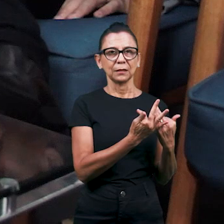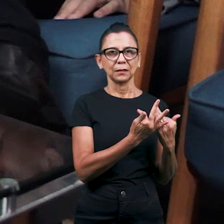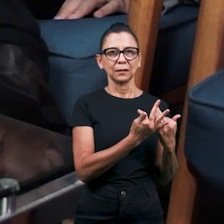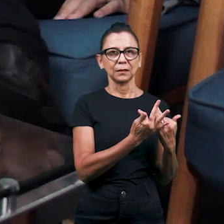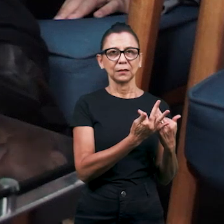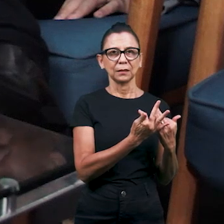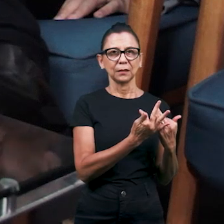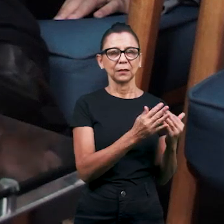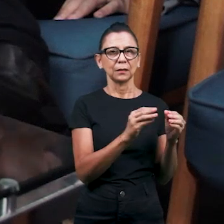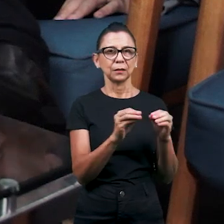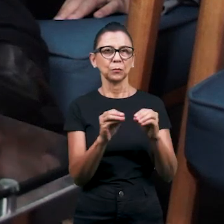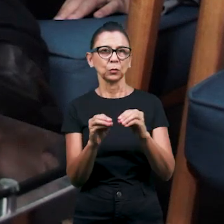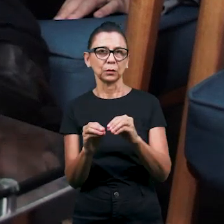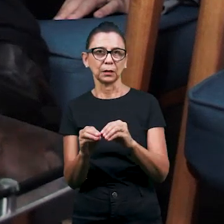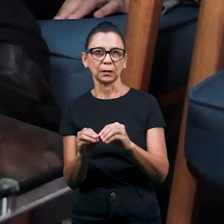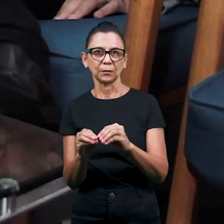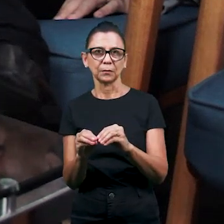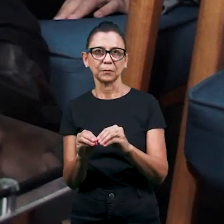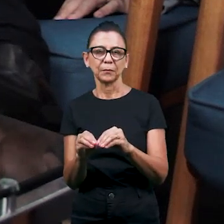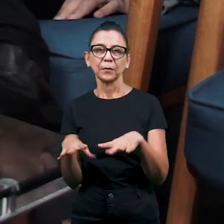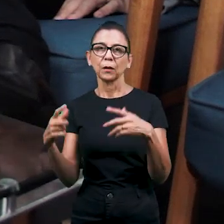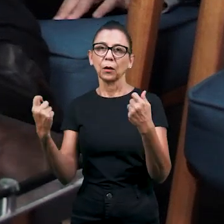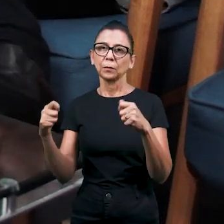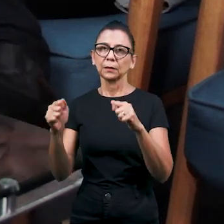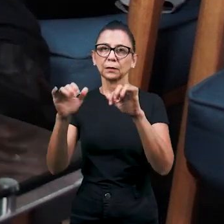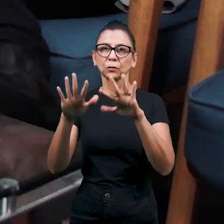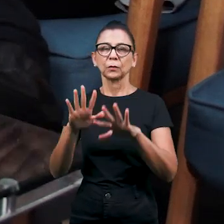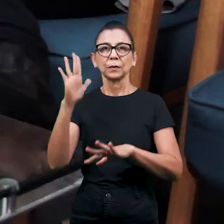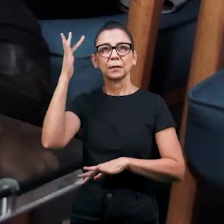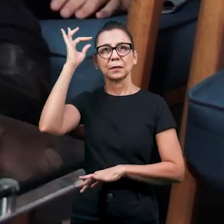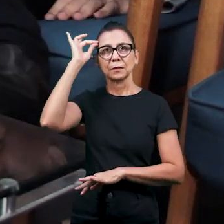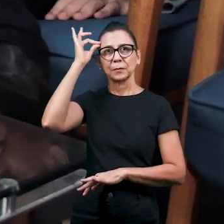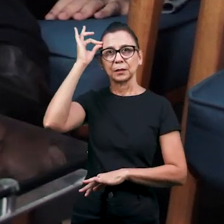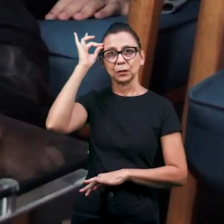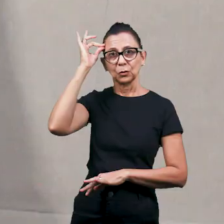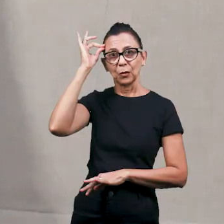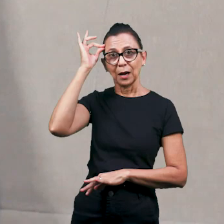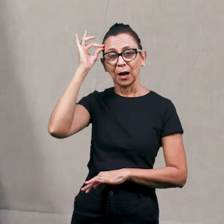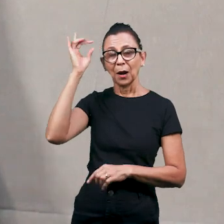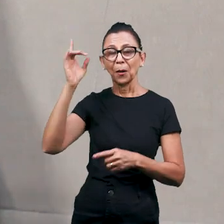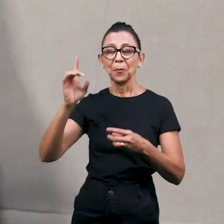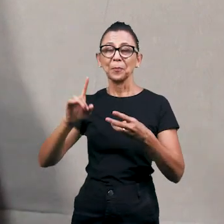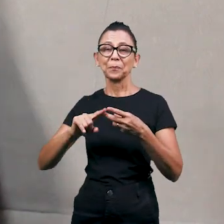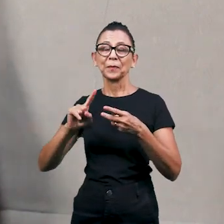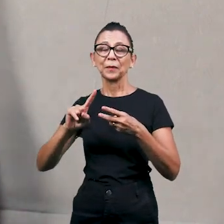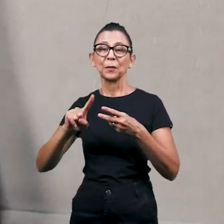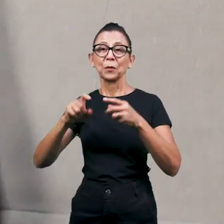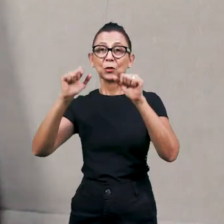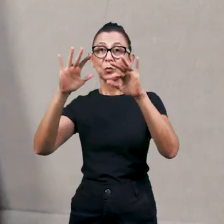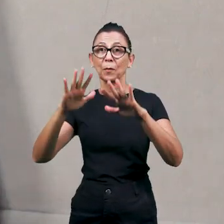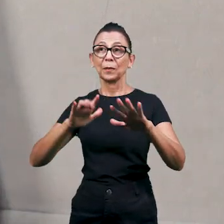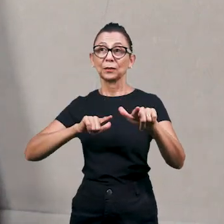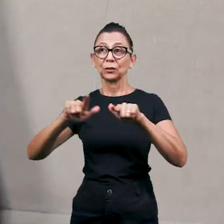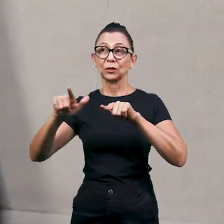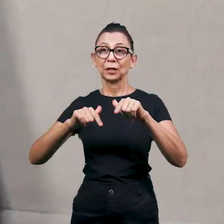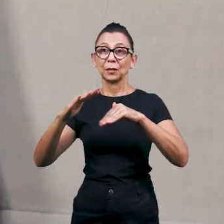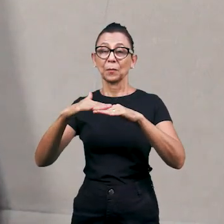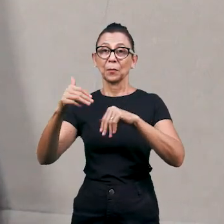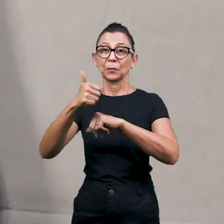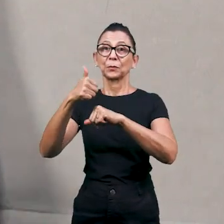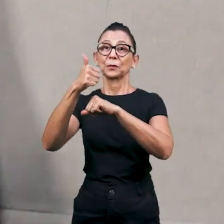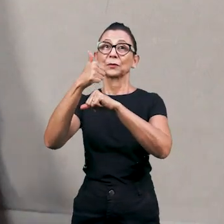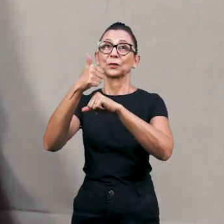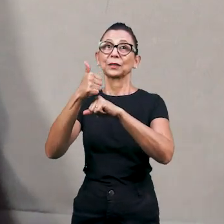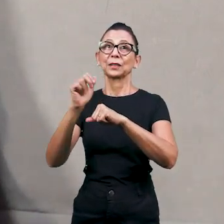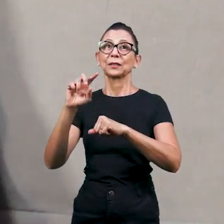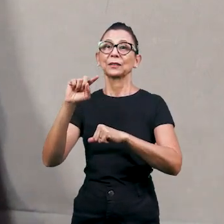única. Quer dizer, o jovem ele não quer perder a reunião por nada, porque a outra não vai ser uma cópia dessa. É uma expressão que eu ouvi muitos anos, pastor Gideuti, que eu guardo muito.